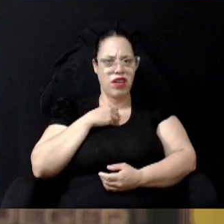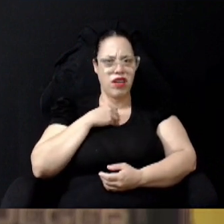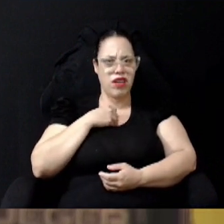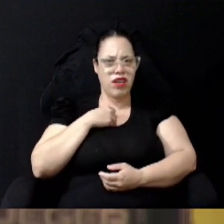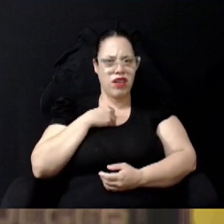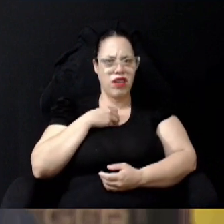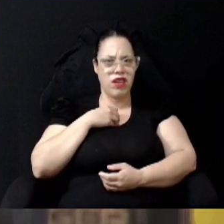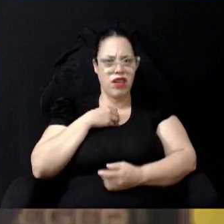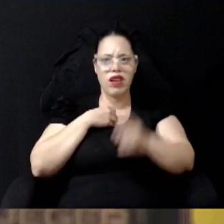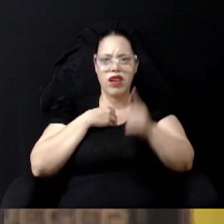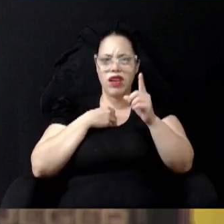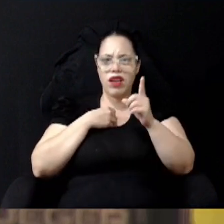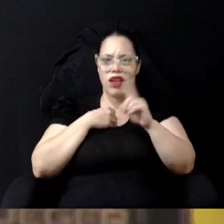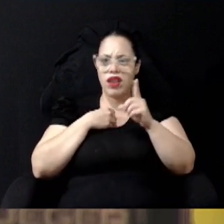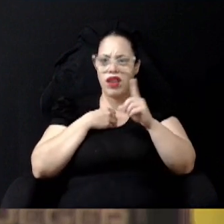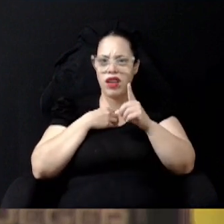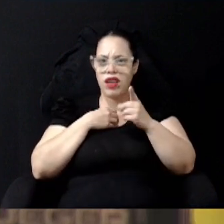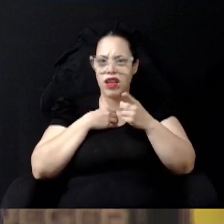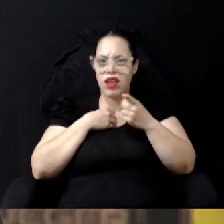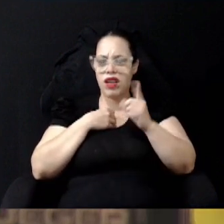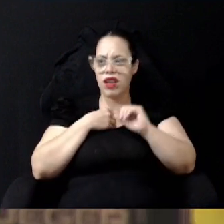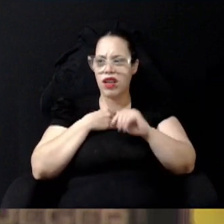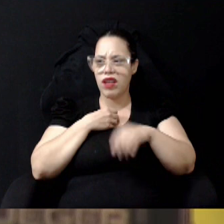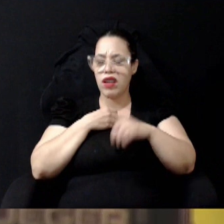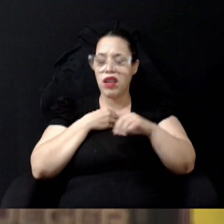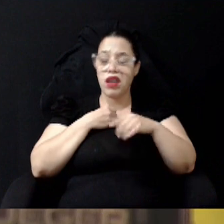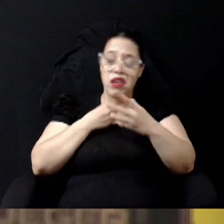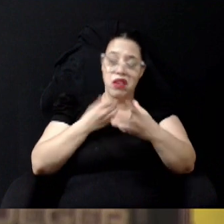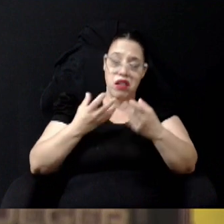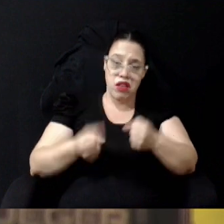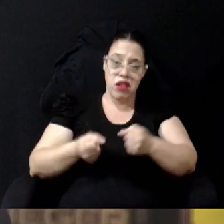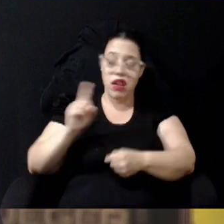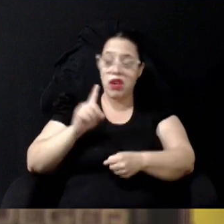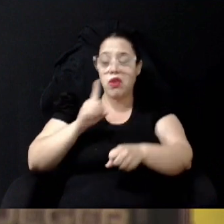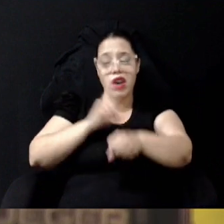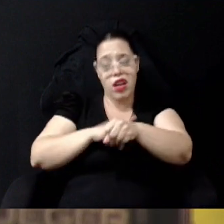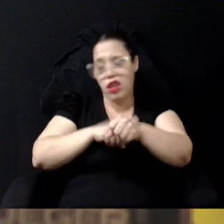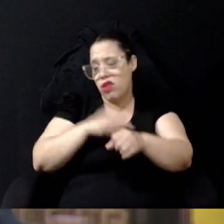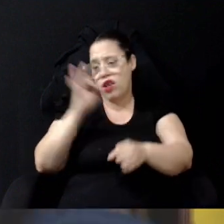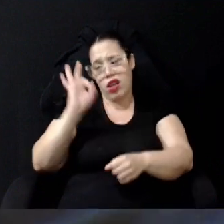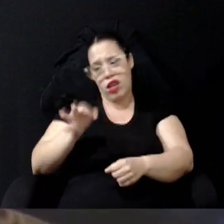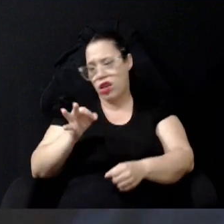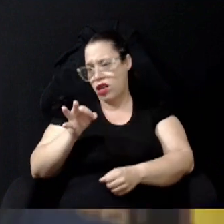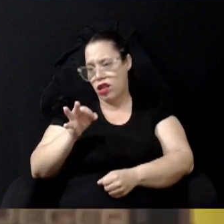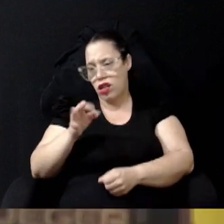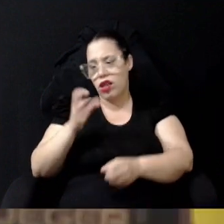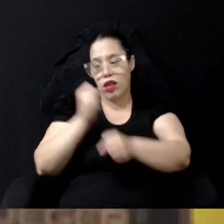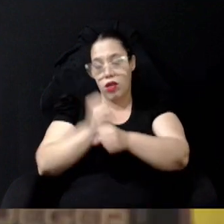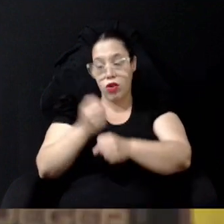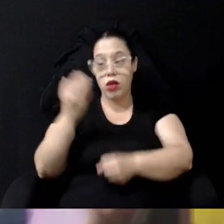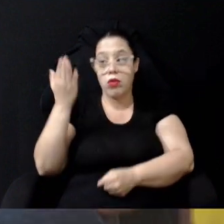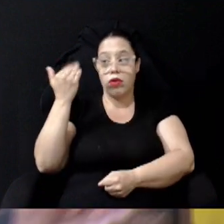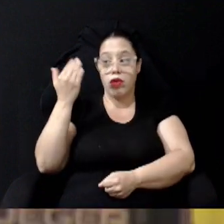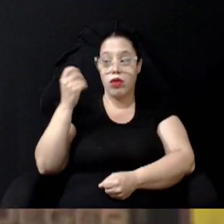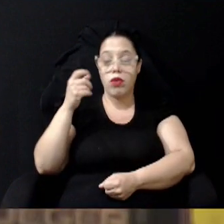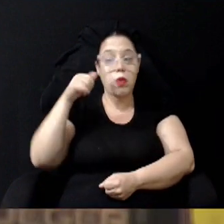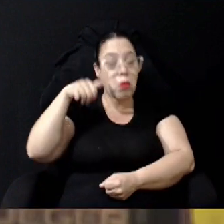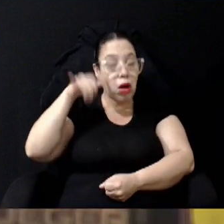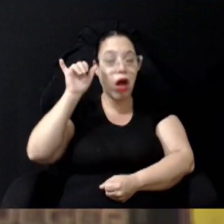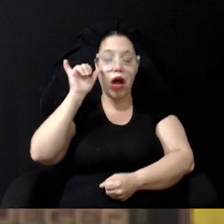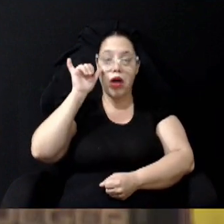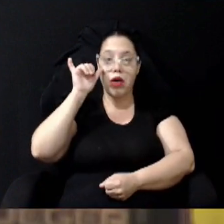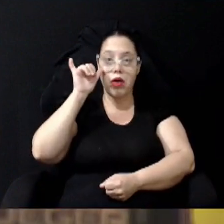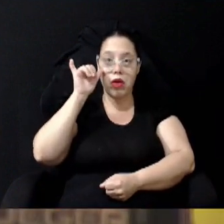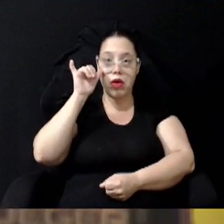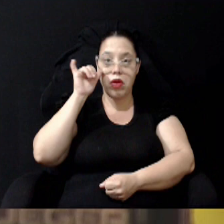hora." Bom, e outros convidaram e eu achei que não era a hora, né? Aí o ano passado, o Paulo, fui lá conversar com